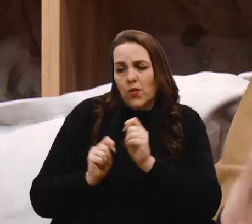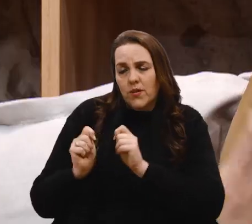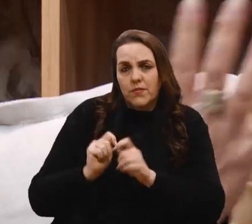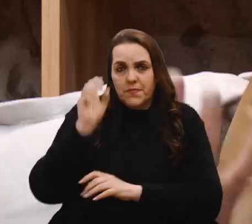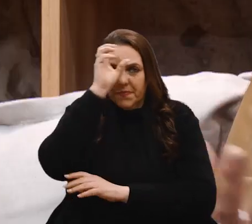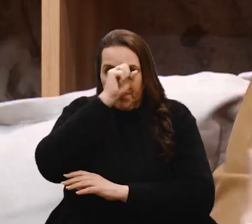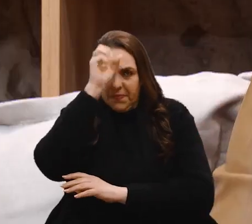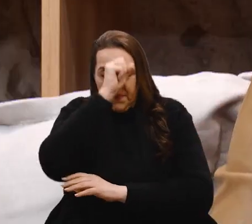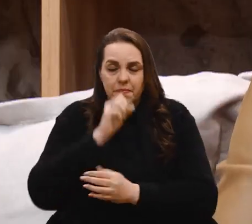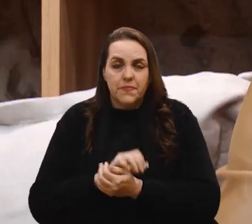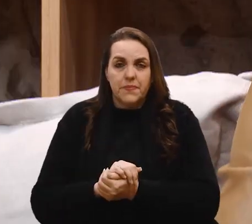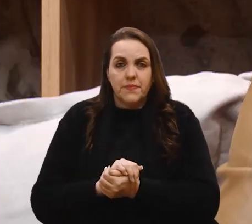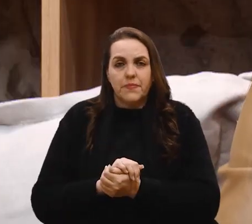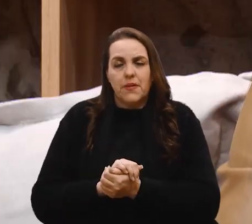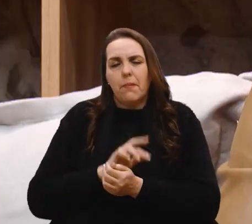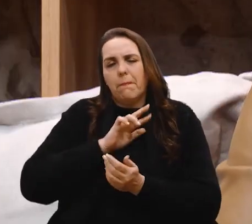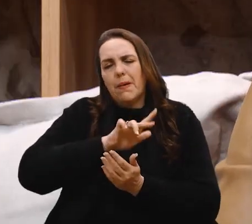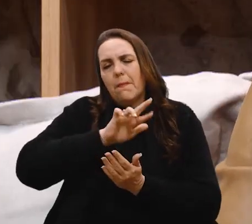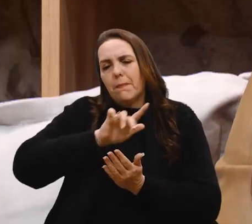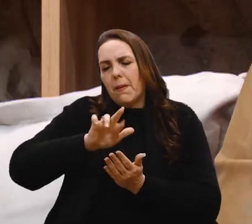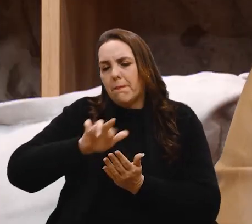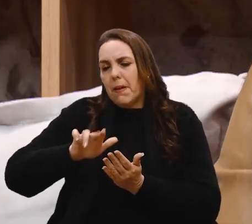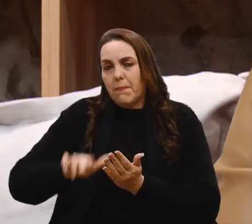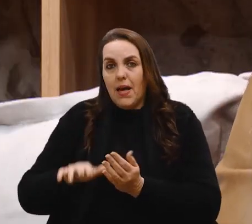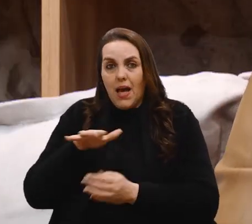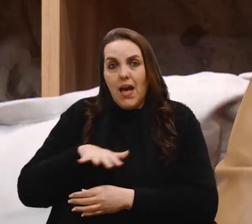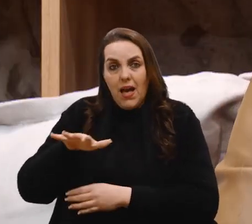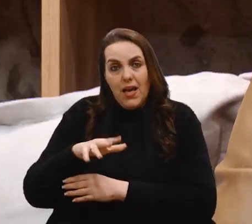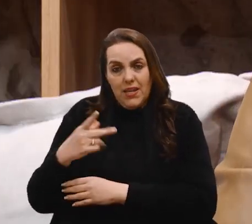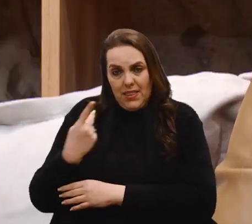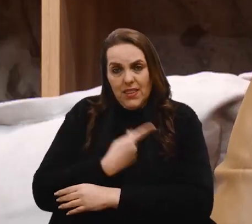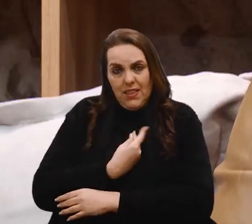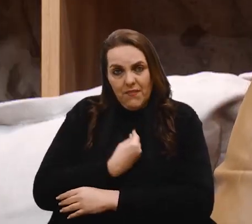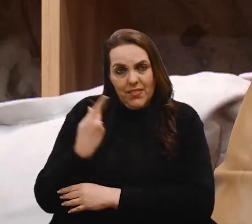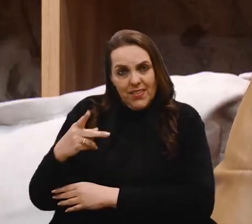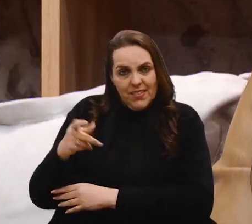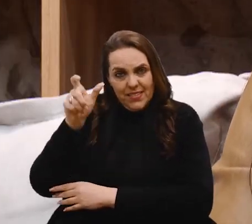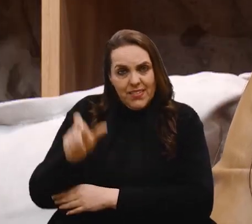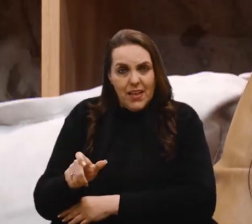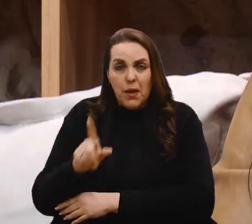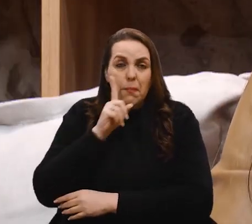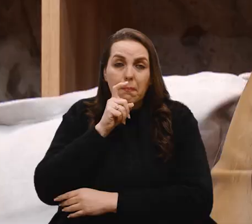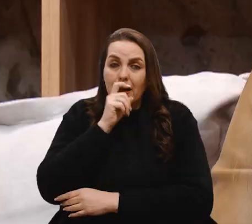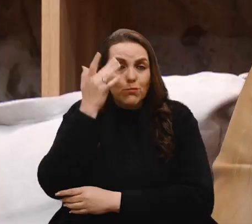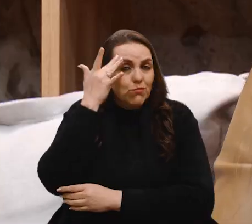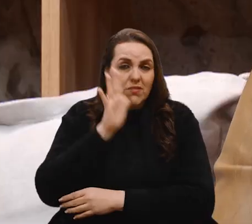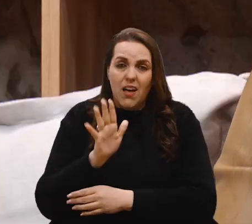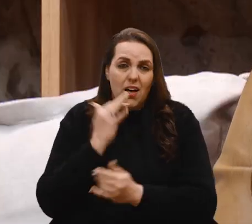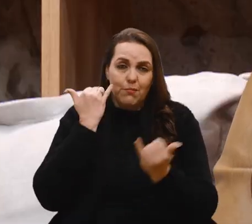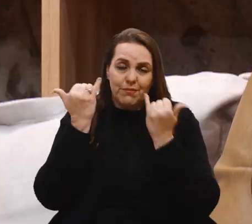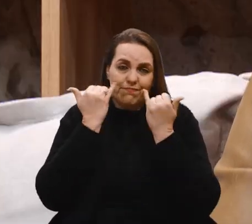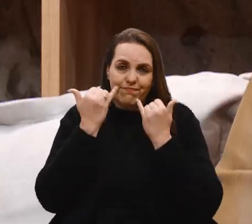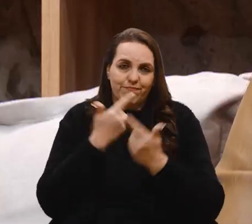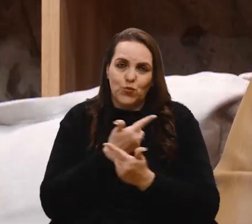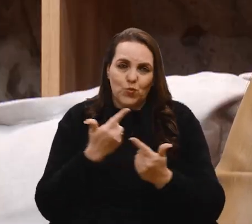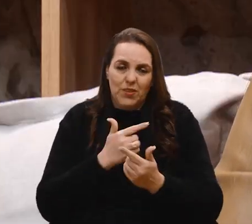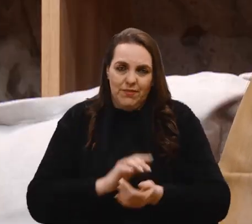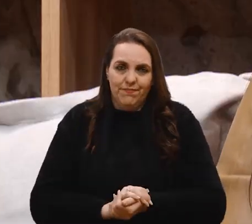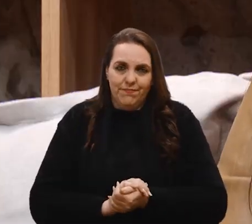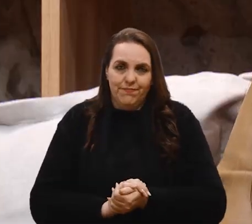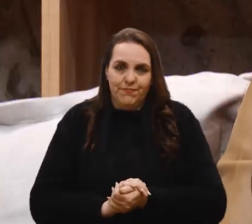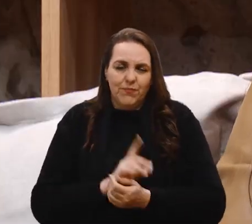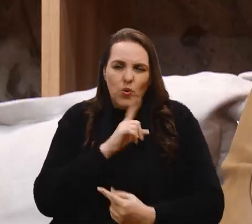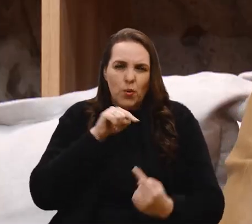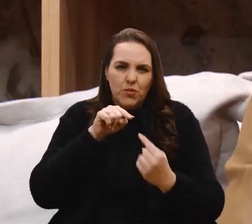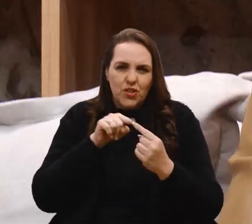né, olhar para vários campos. E muitos pais realmente não têm essa informação. Então, assim, te falando de forma muito objetiva,